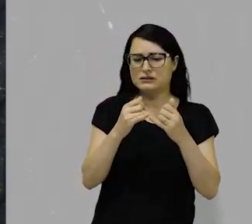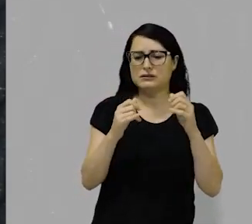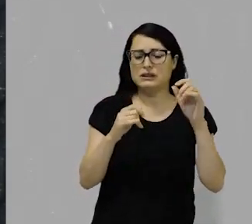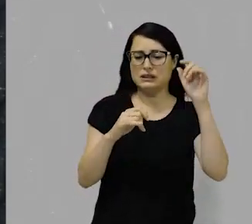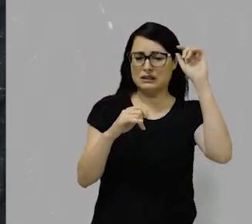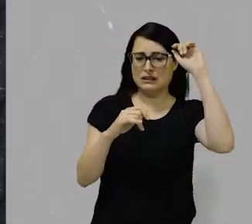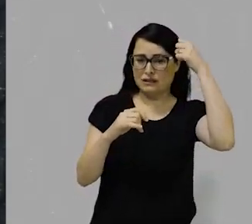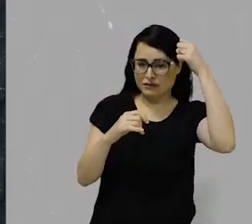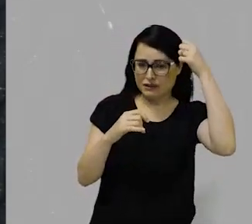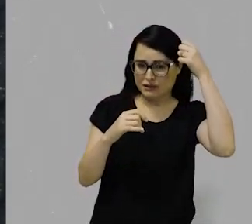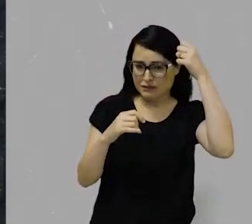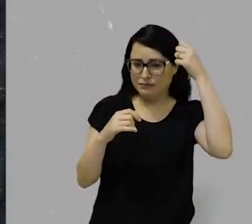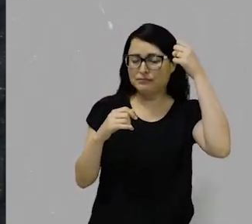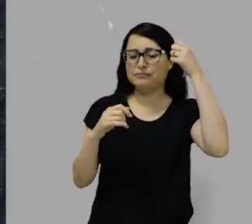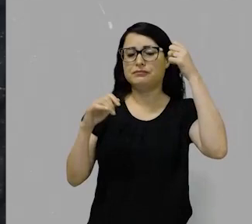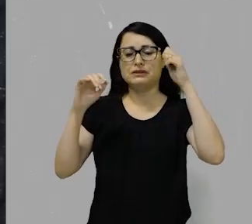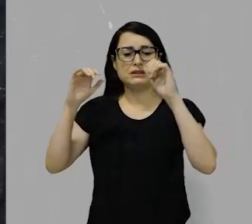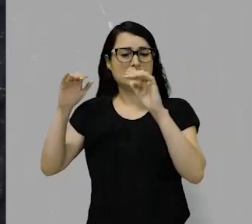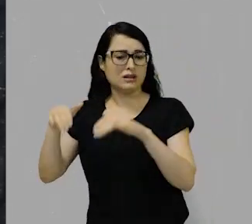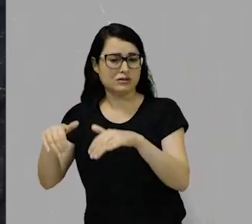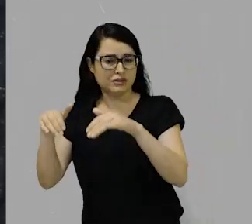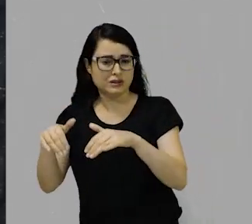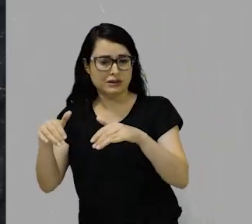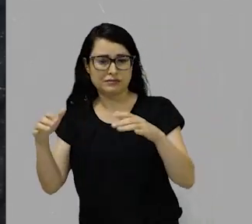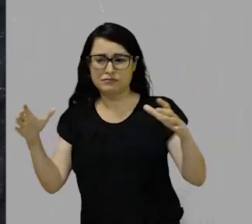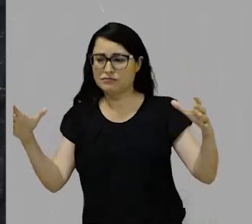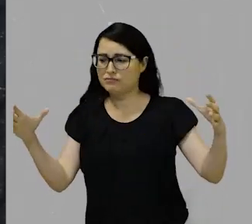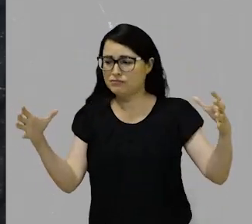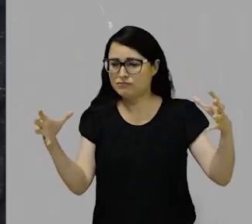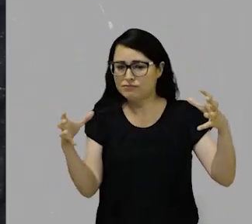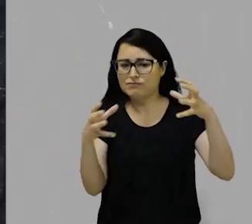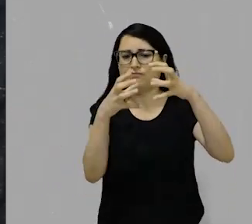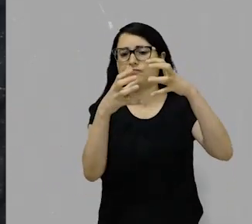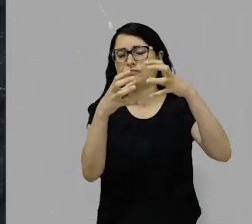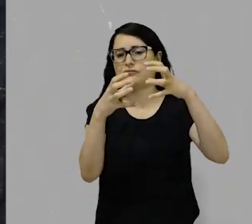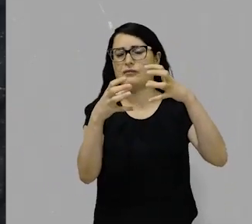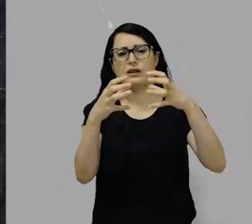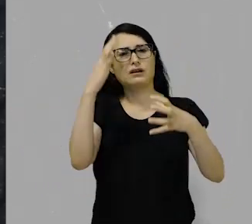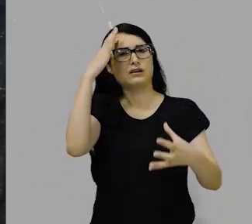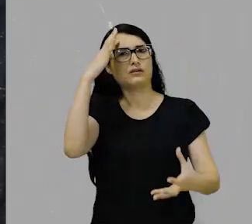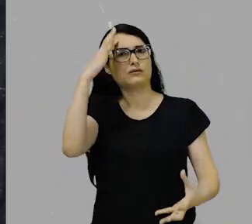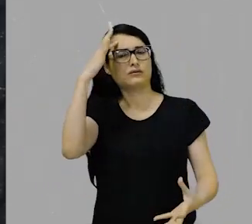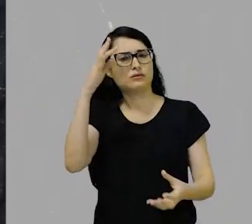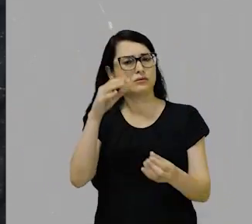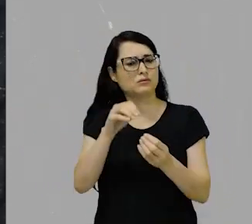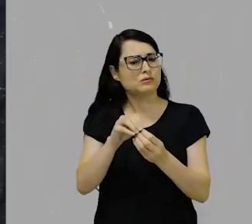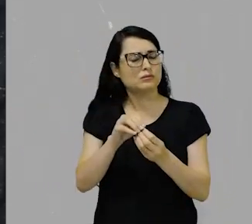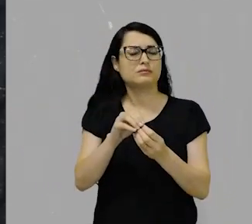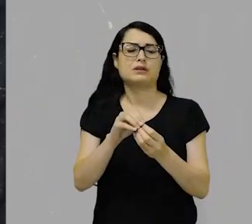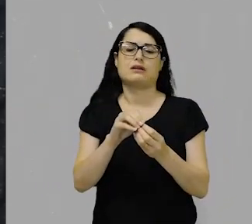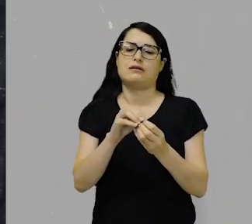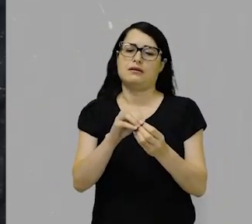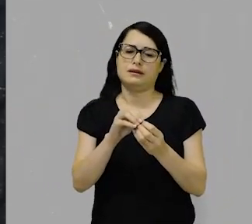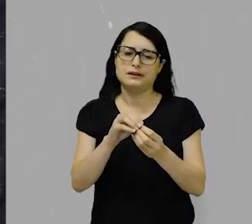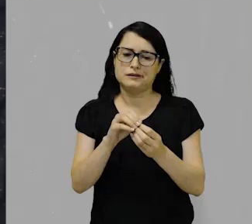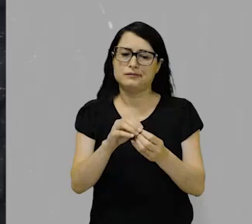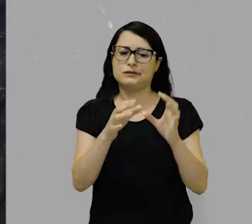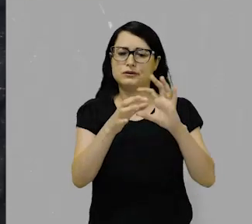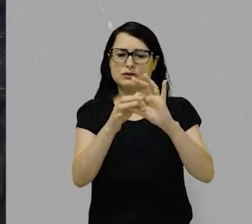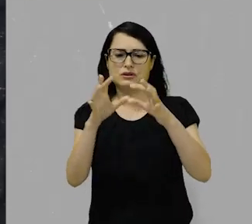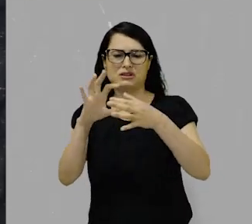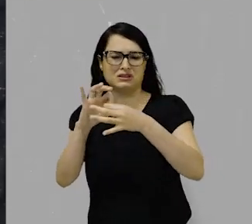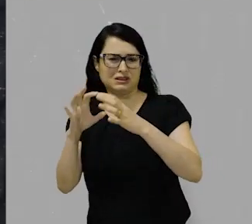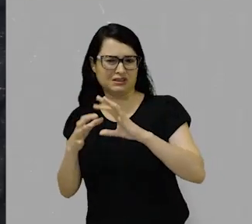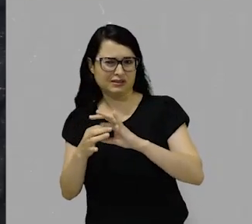da Austrália. Então, galera, a partir daí ele chegou à seguinte conclusão. Ora, galera, os continentes que estão separados